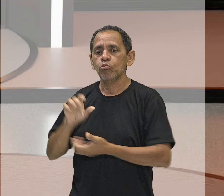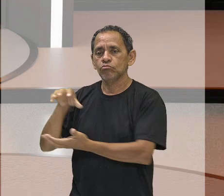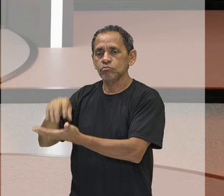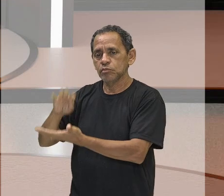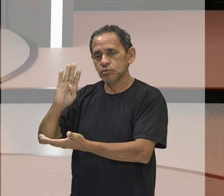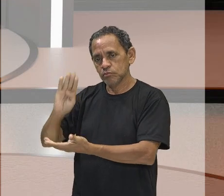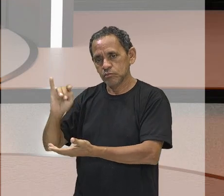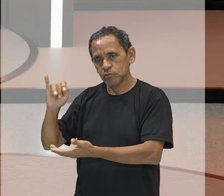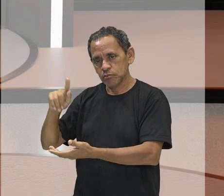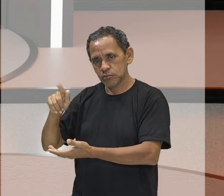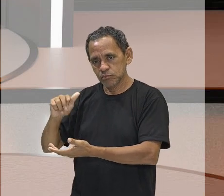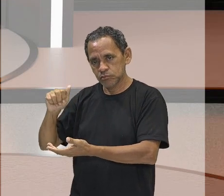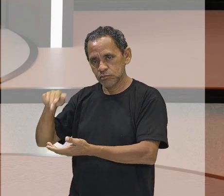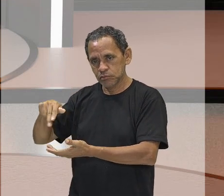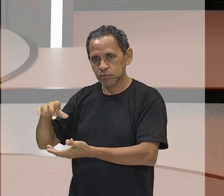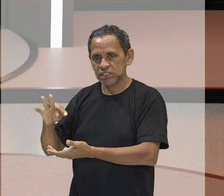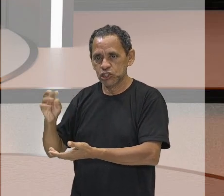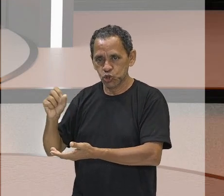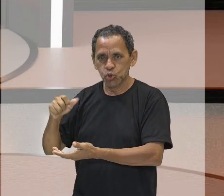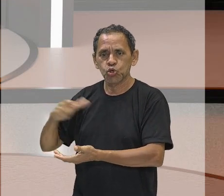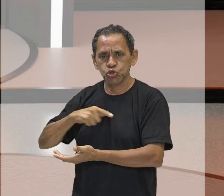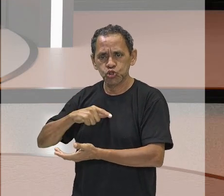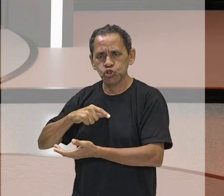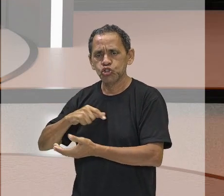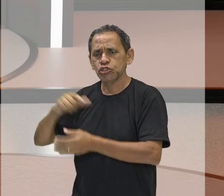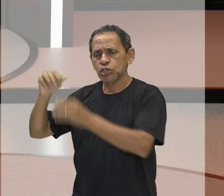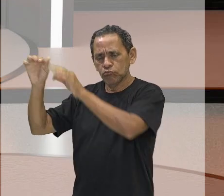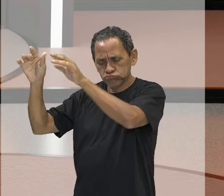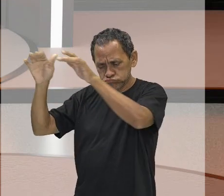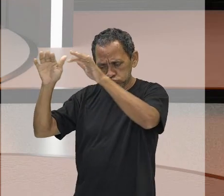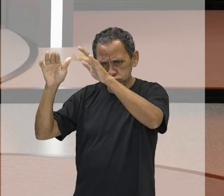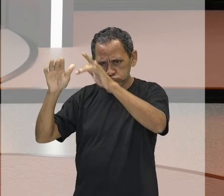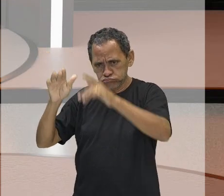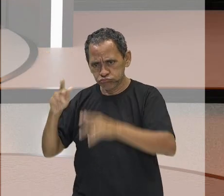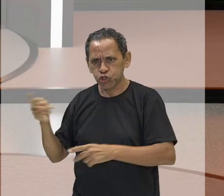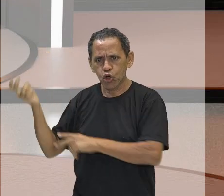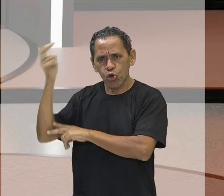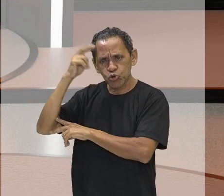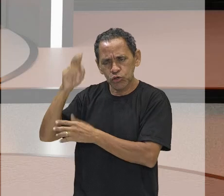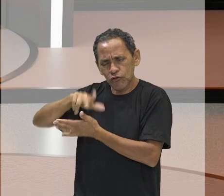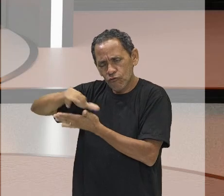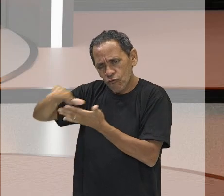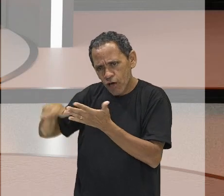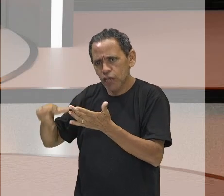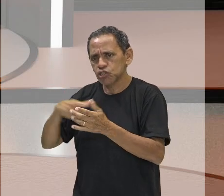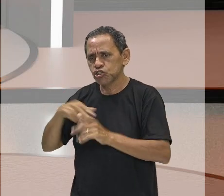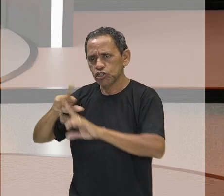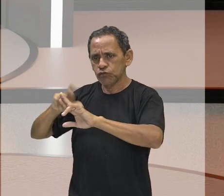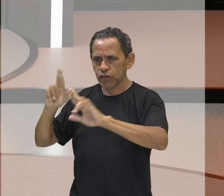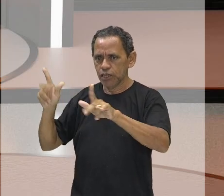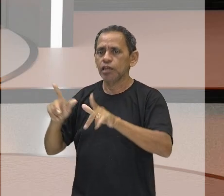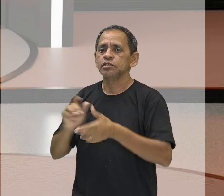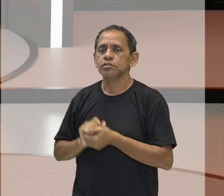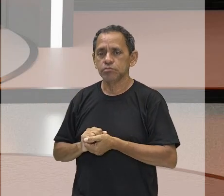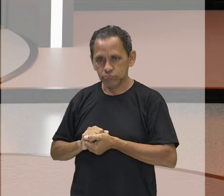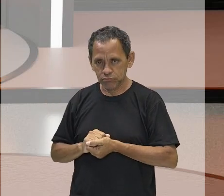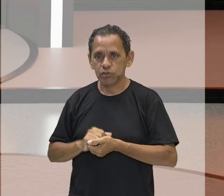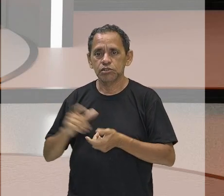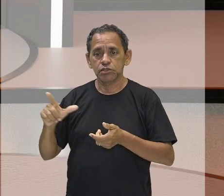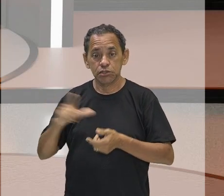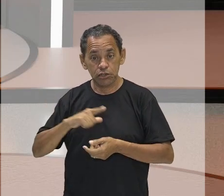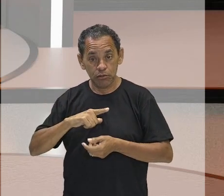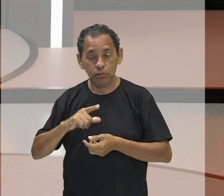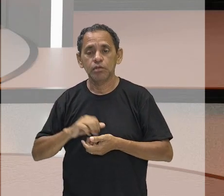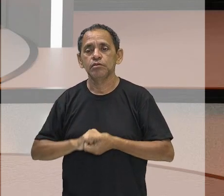pessoas transitavam ao redor e levavam também sua cultura, existia uma grande diferença. O próprio movimento iconoclasta, gente,